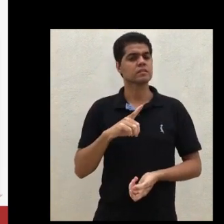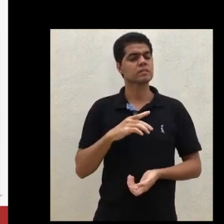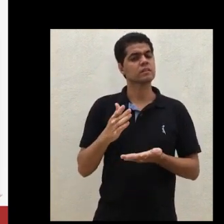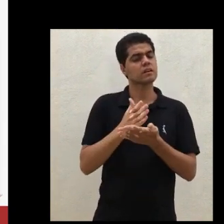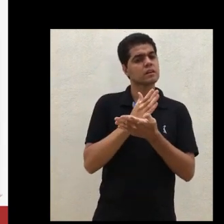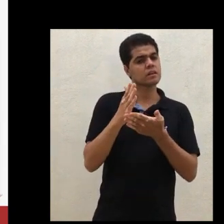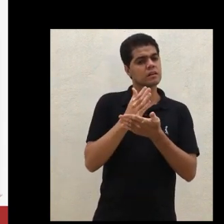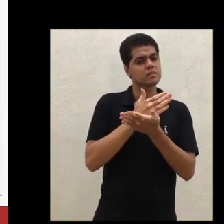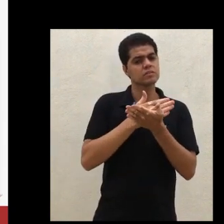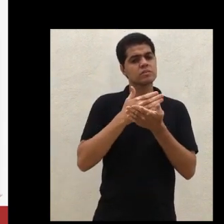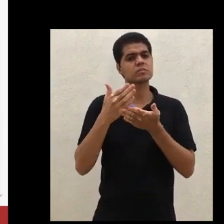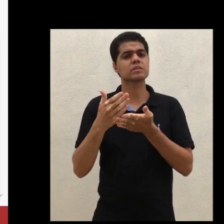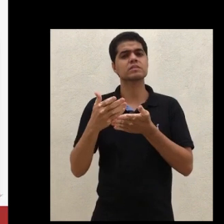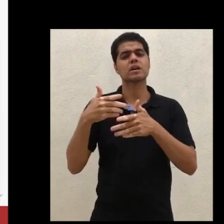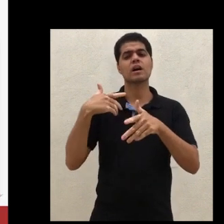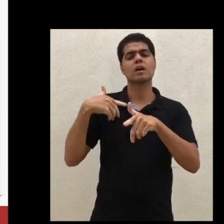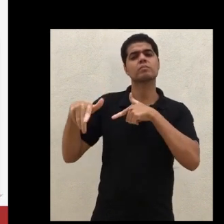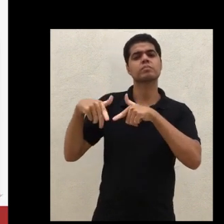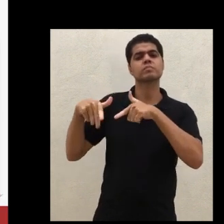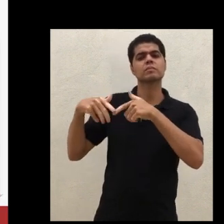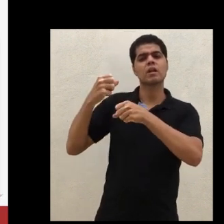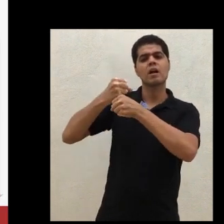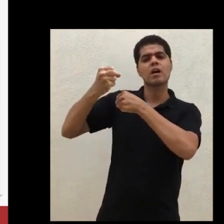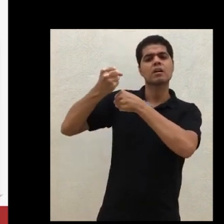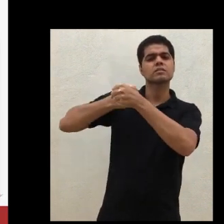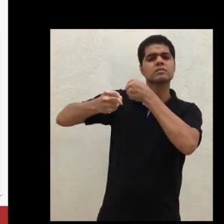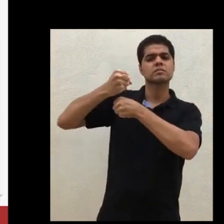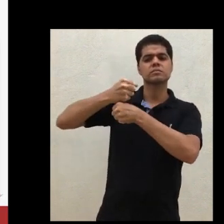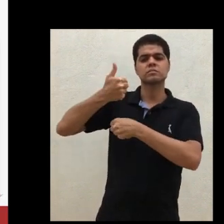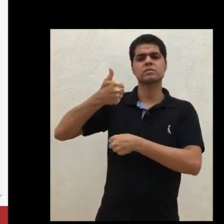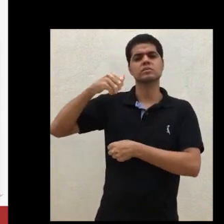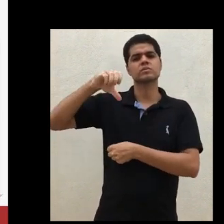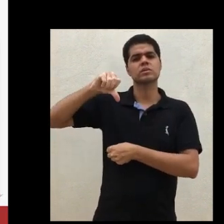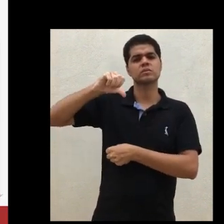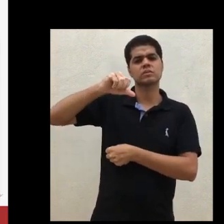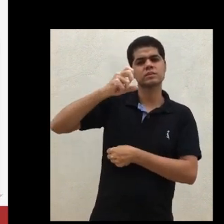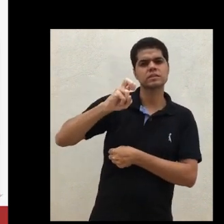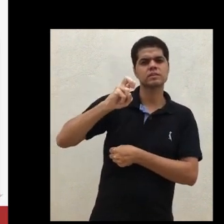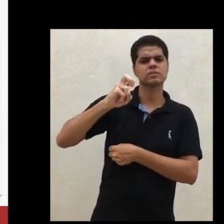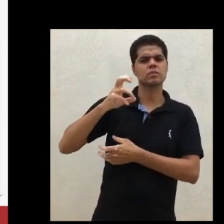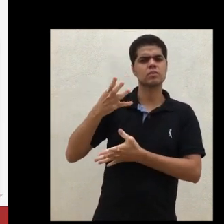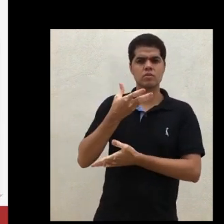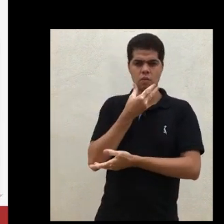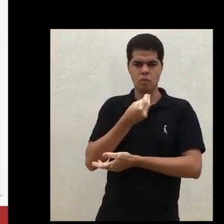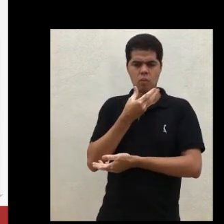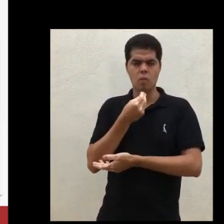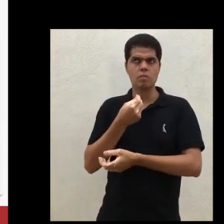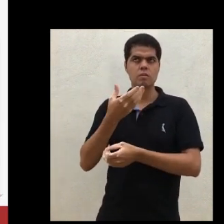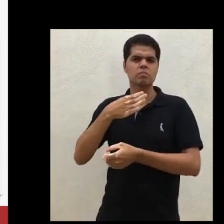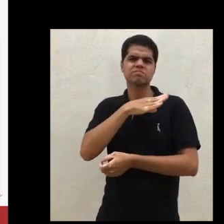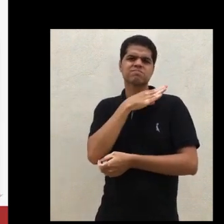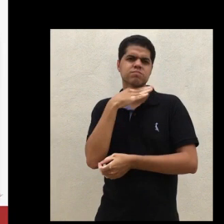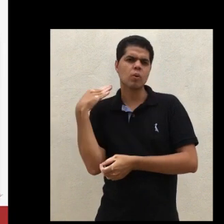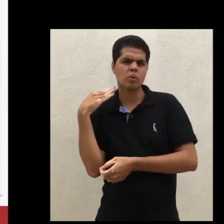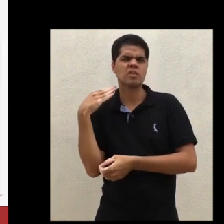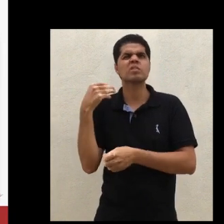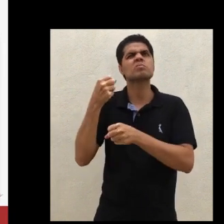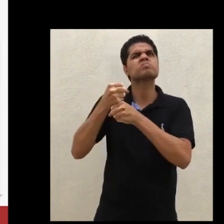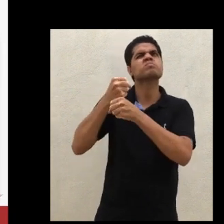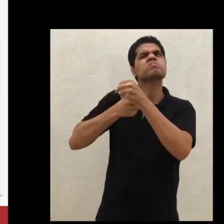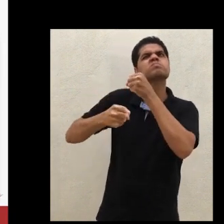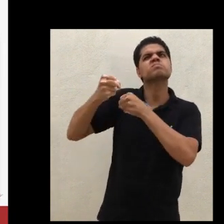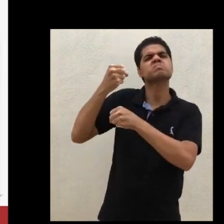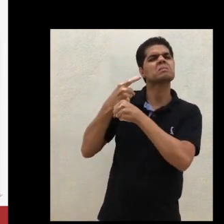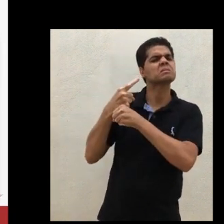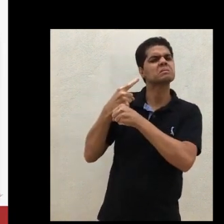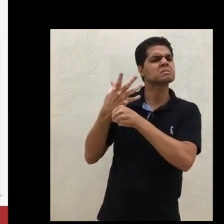A lógica fuzzy teve início com o trabalho de Zadeh, em 1965. Esse pesquisador ele faleceu agora recentemente, tem um ano e